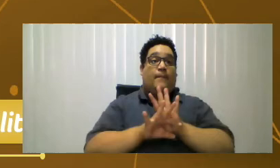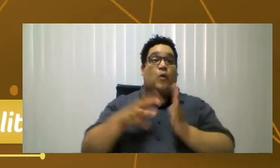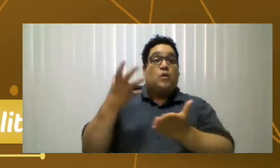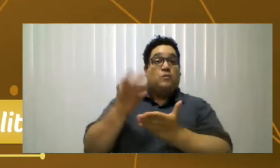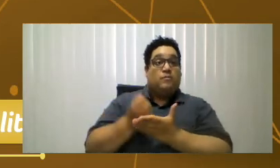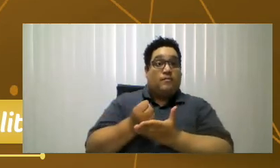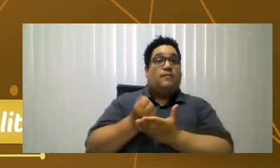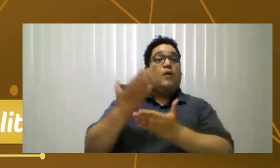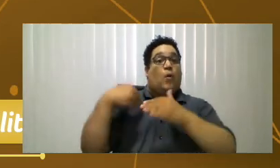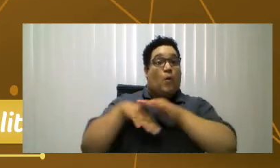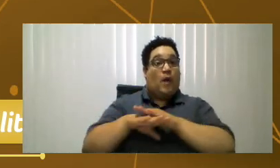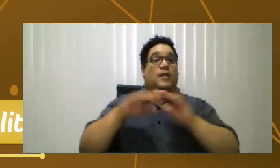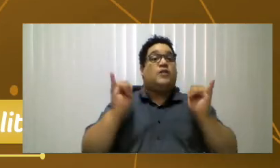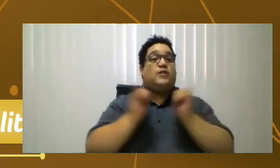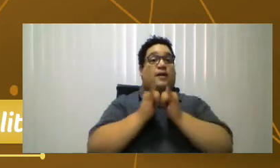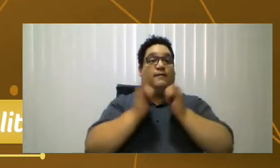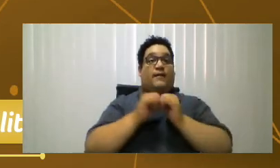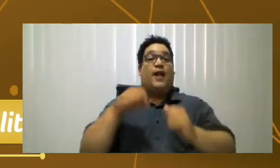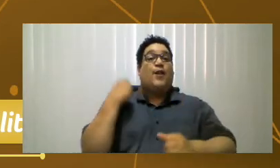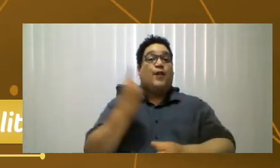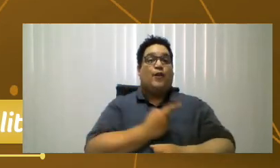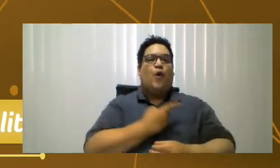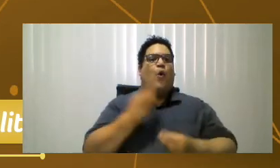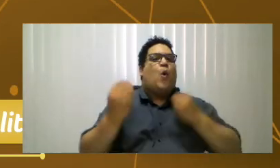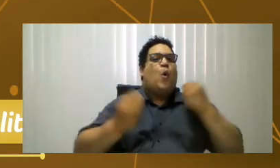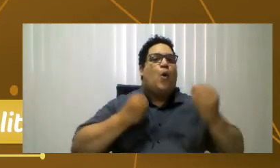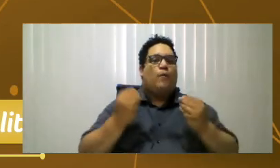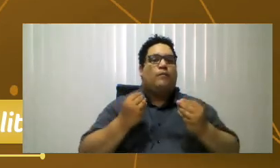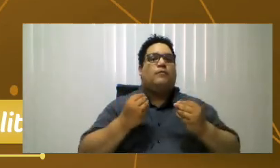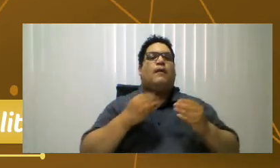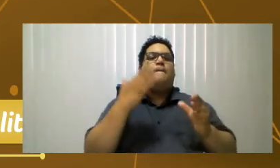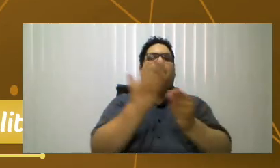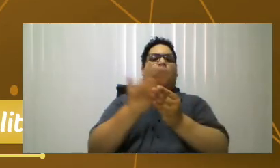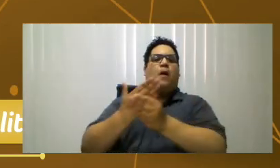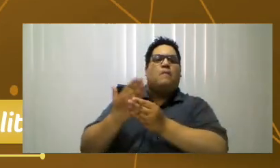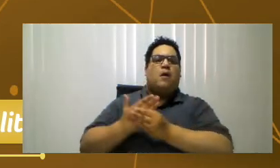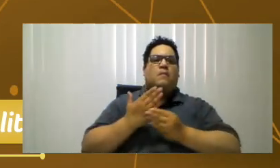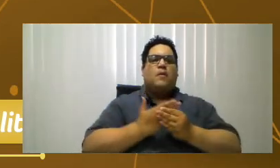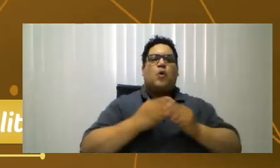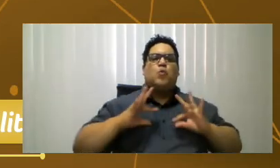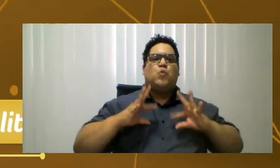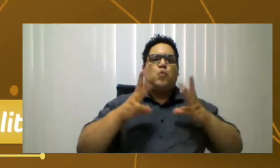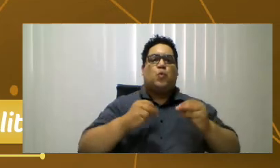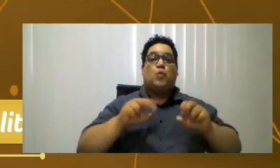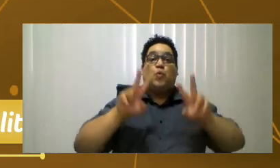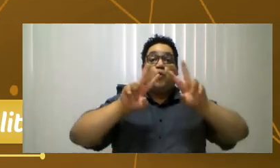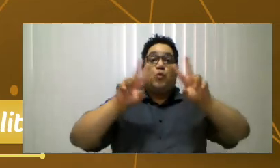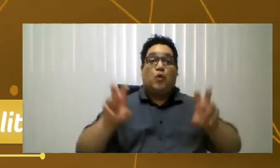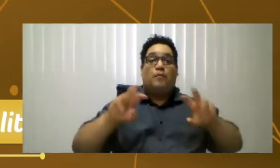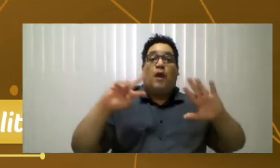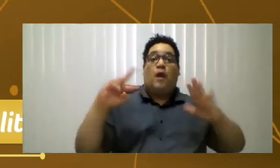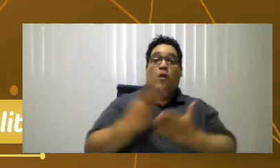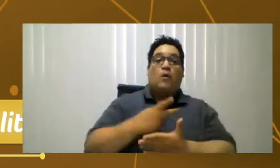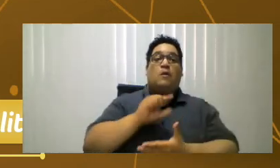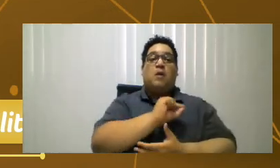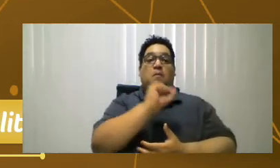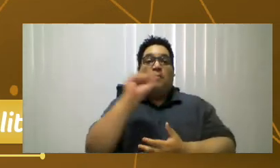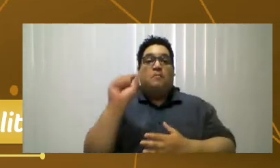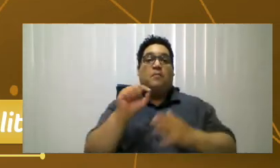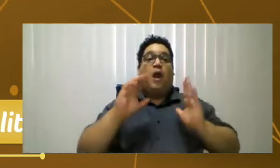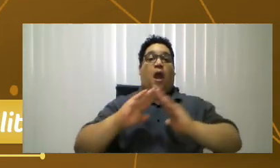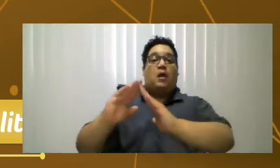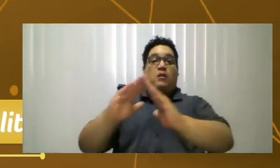na Chess que serve para arquivar toda a documentação referente a cada ocorrência de ocupação